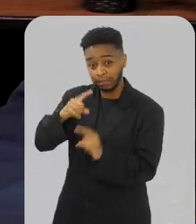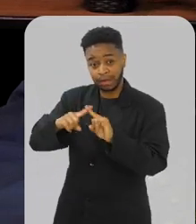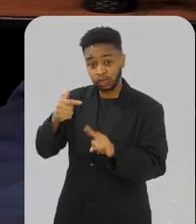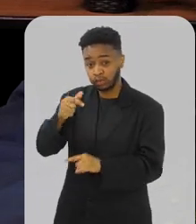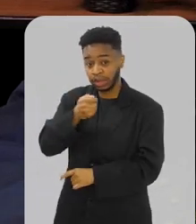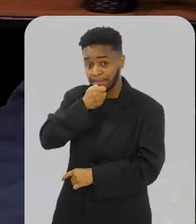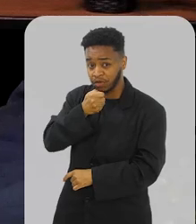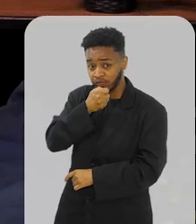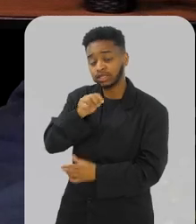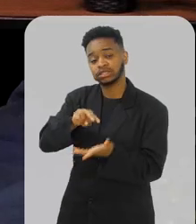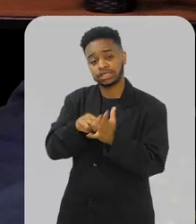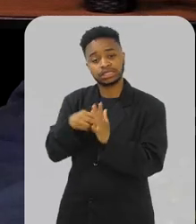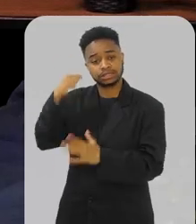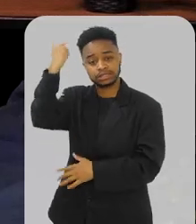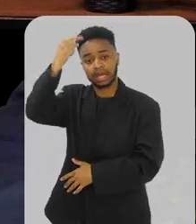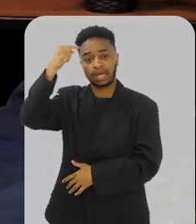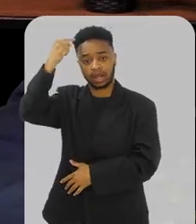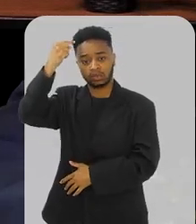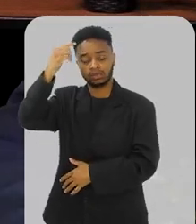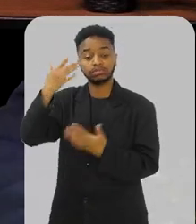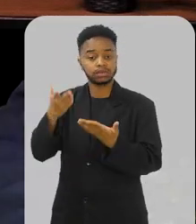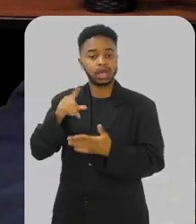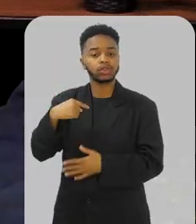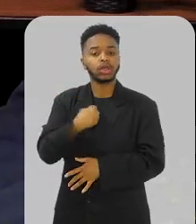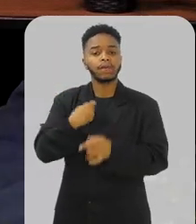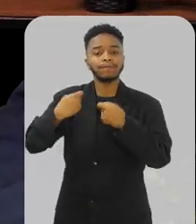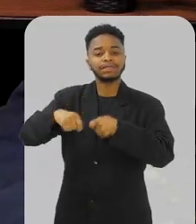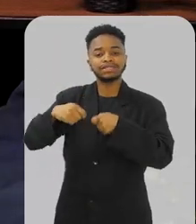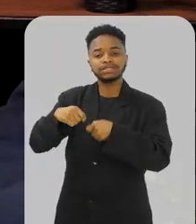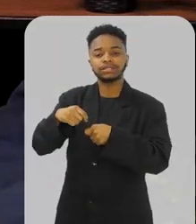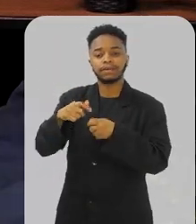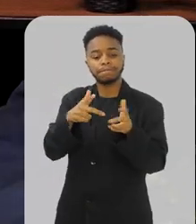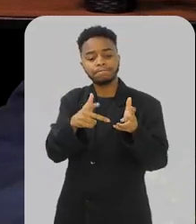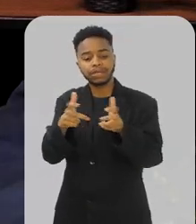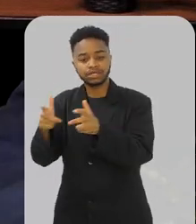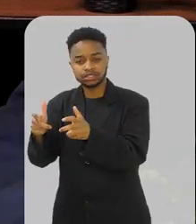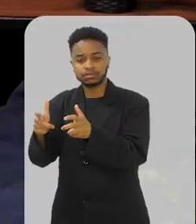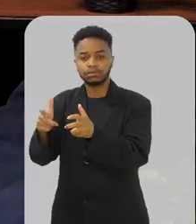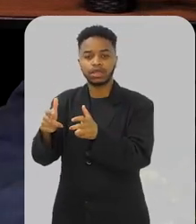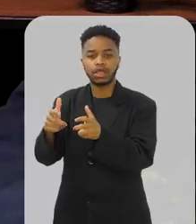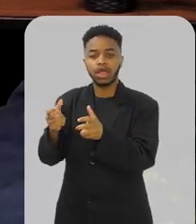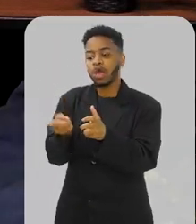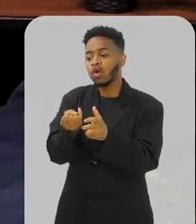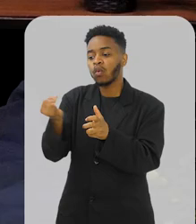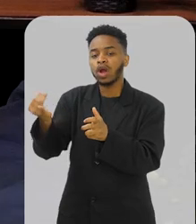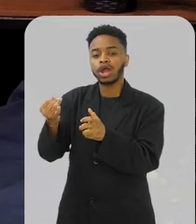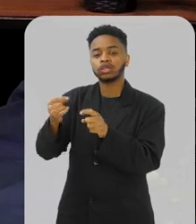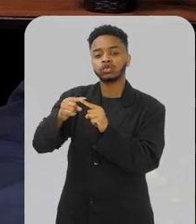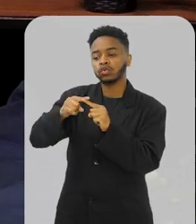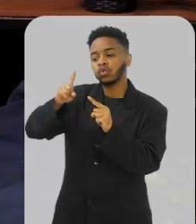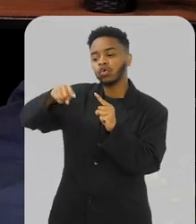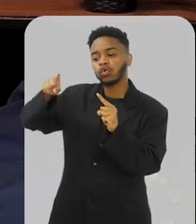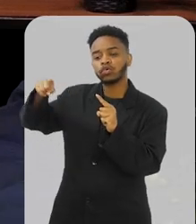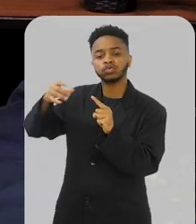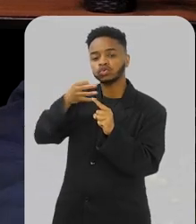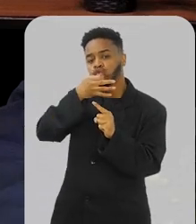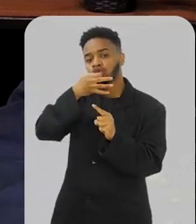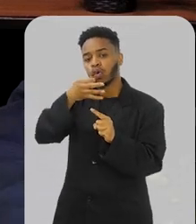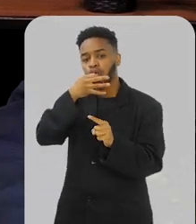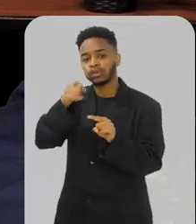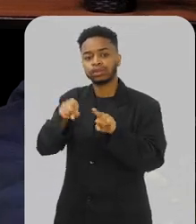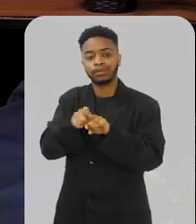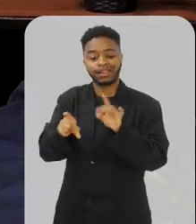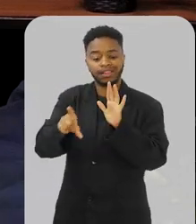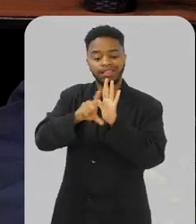sem microfone, é sagrado. A gente tem que começar a ver decibéis, a lei.